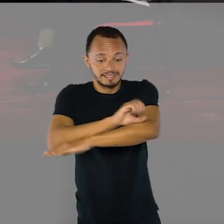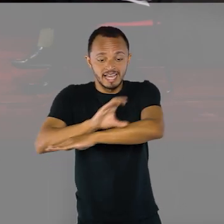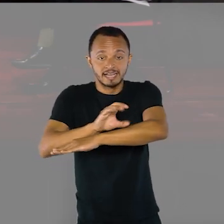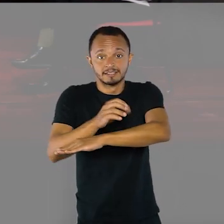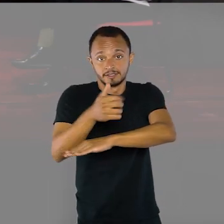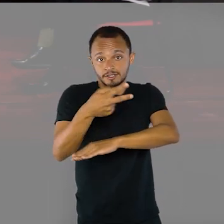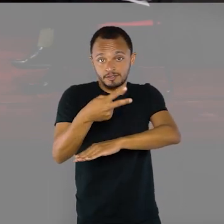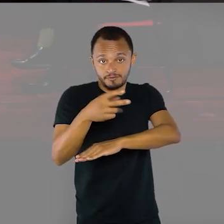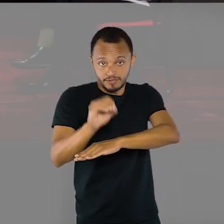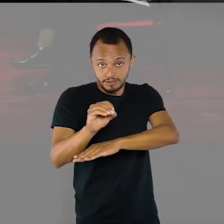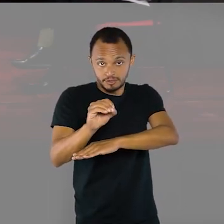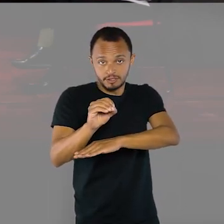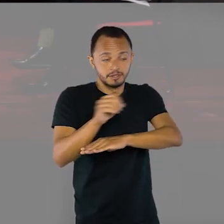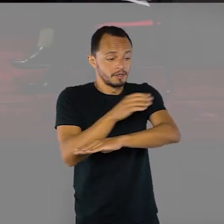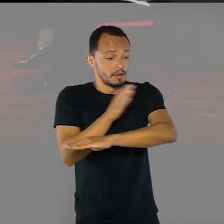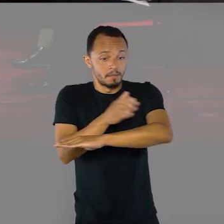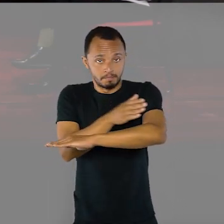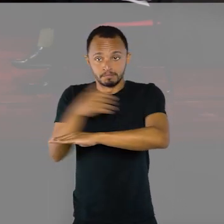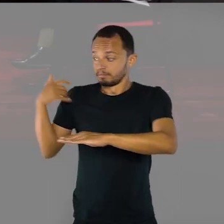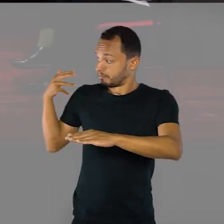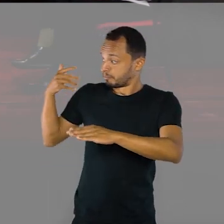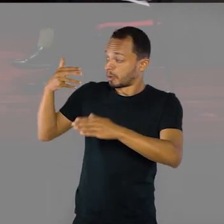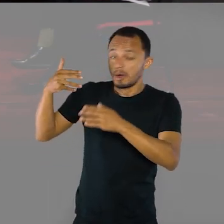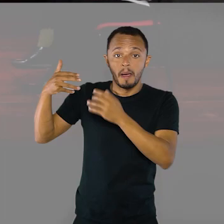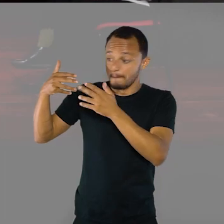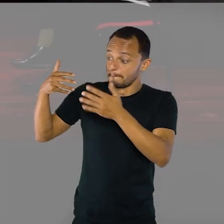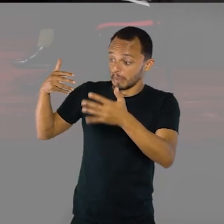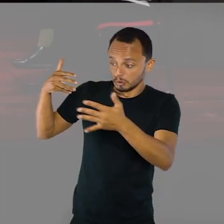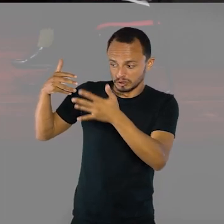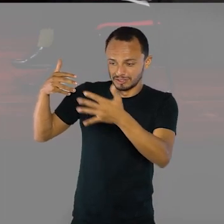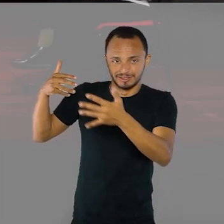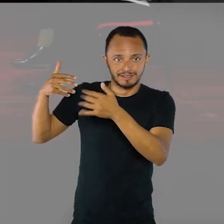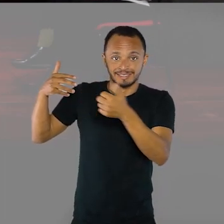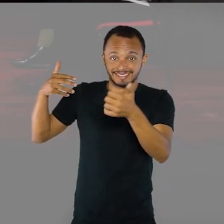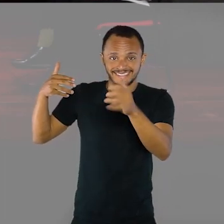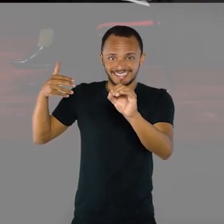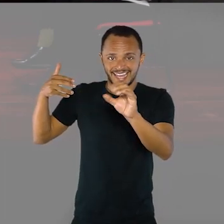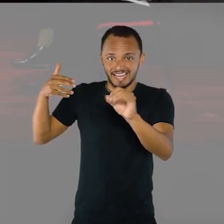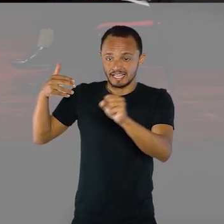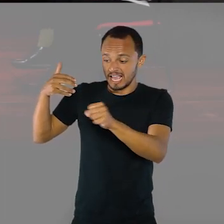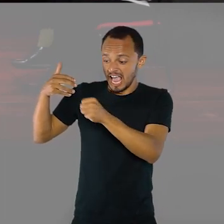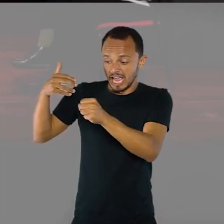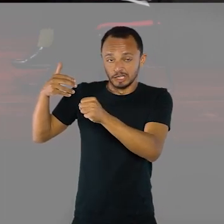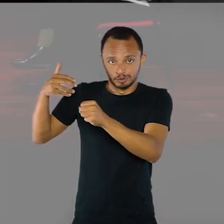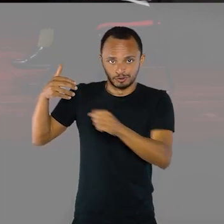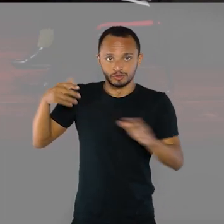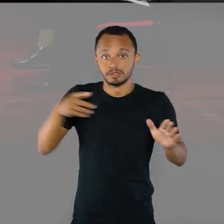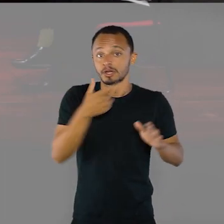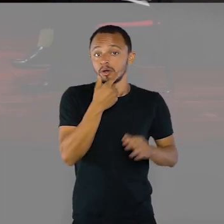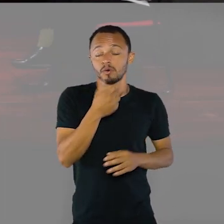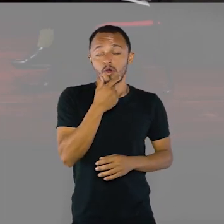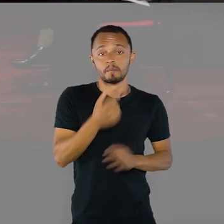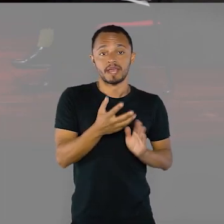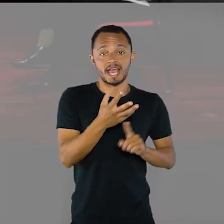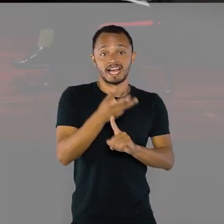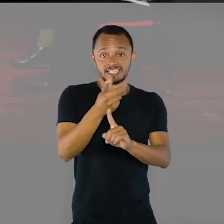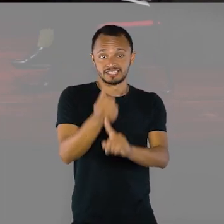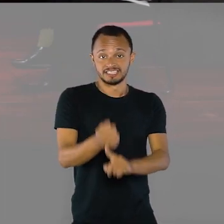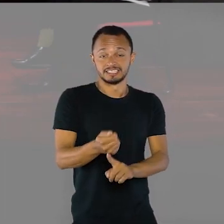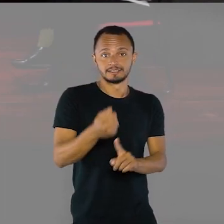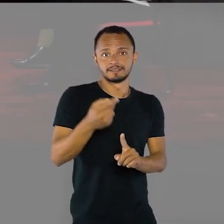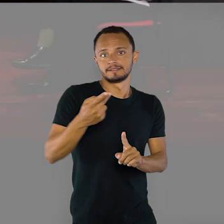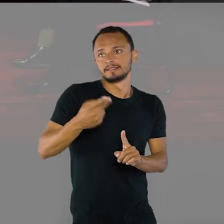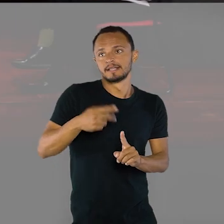Failucci utiliza como modelo uma gravura feita por um artista escocês chamado Augustus Early, que estava no livro da